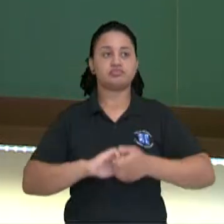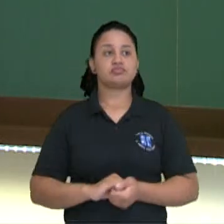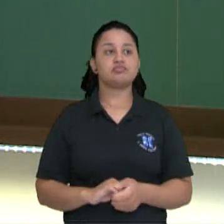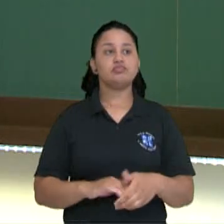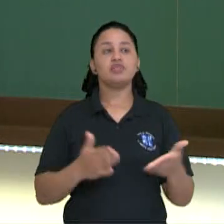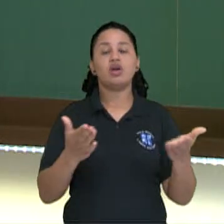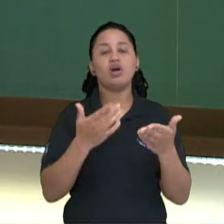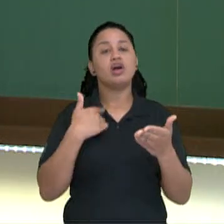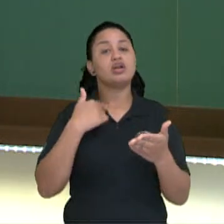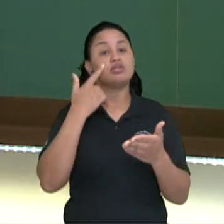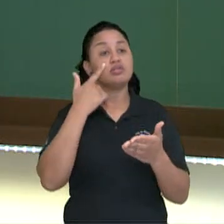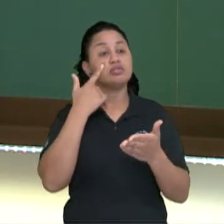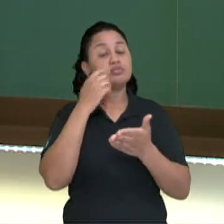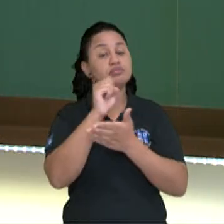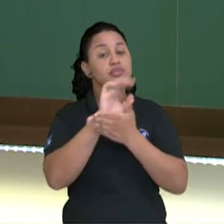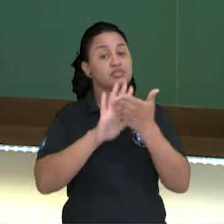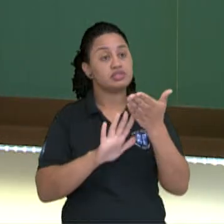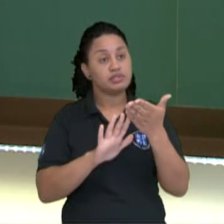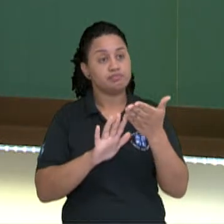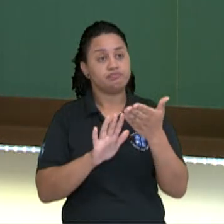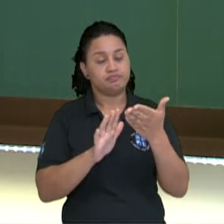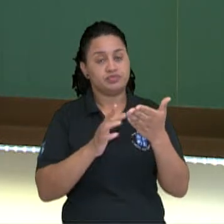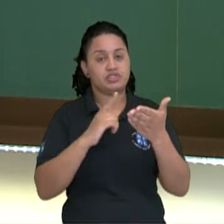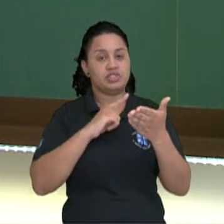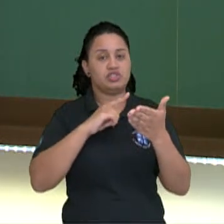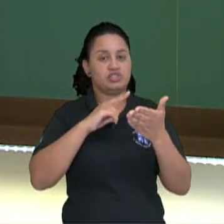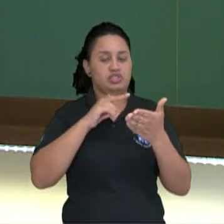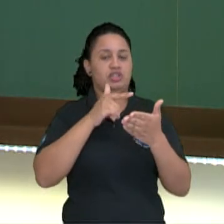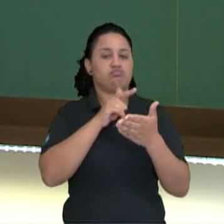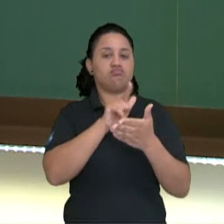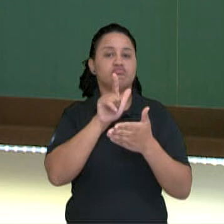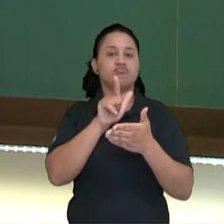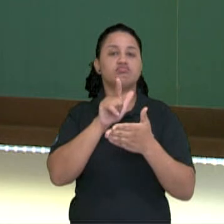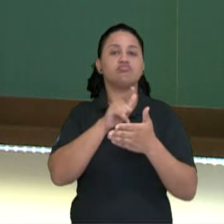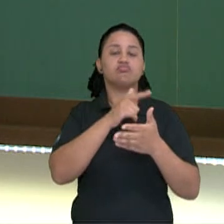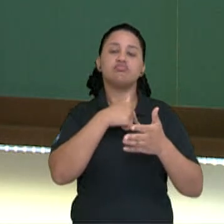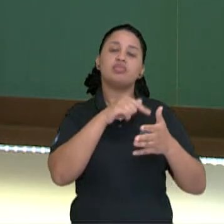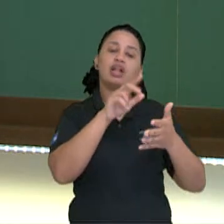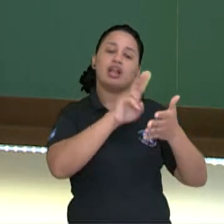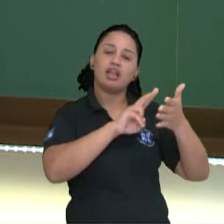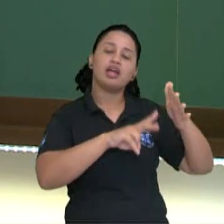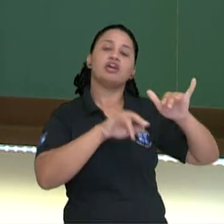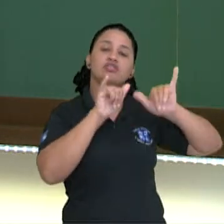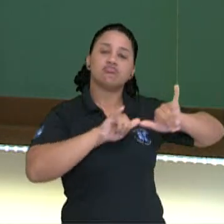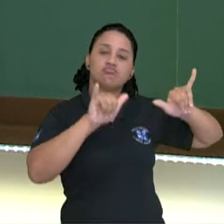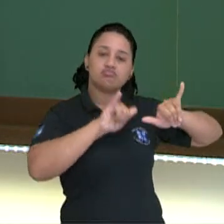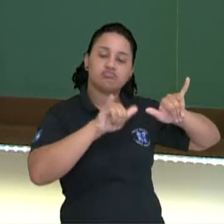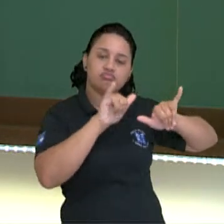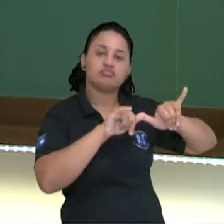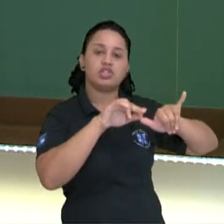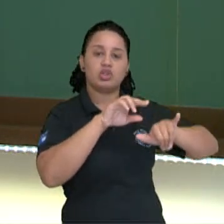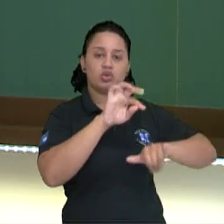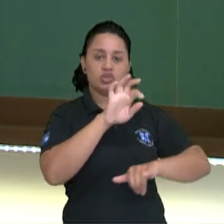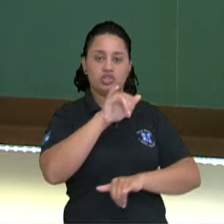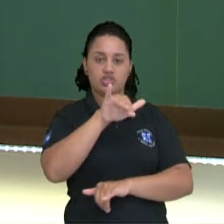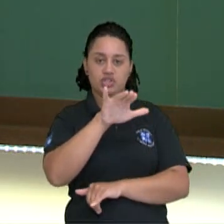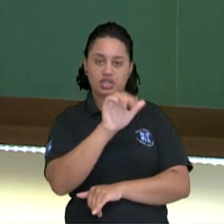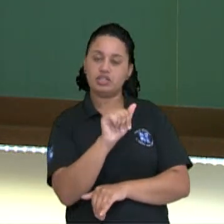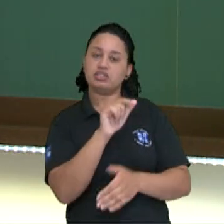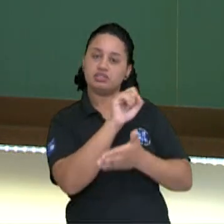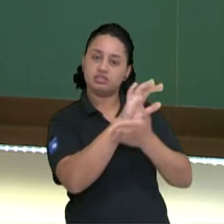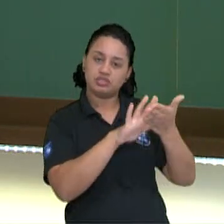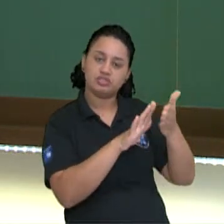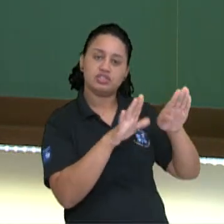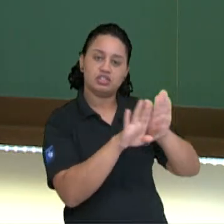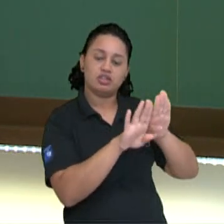Vamos ver aqui uma atividade. Veja que a gente saiu, então, a gente estava lendo e analisando uma notícia por meio das